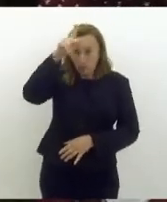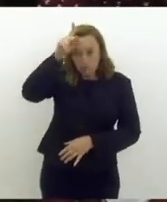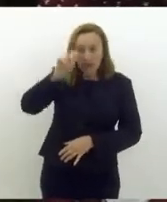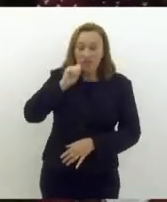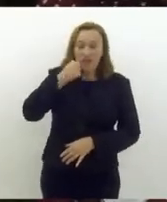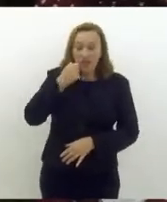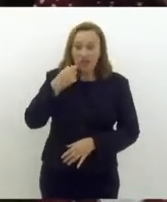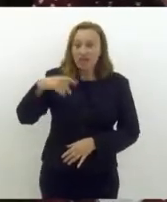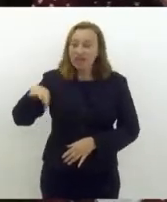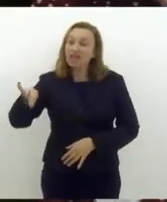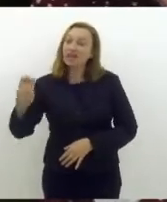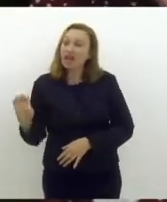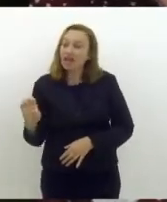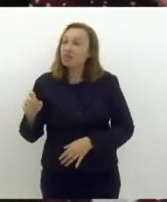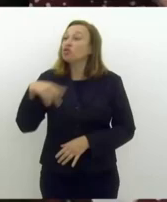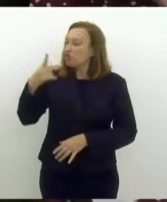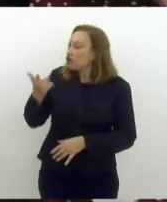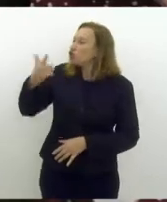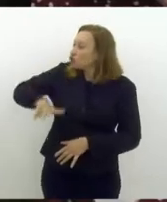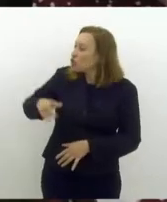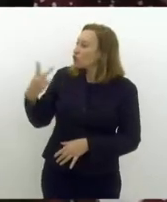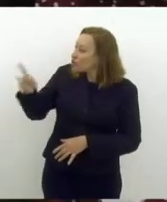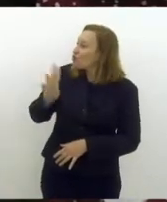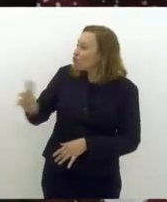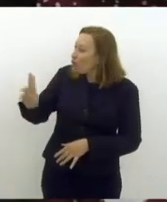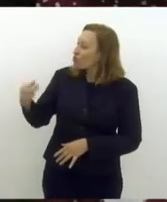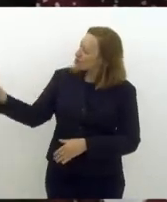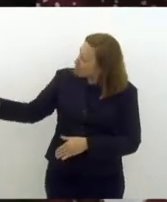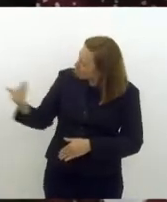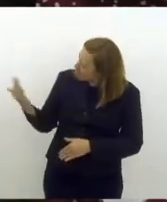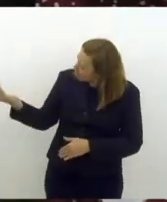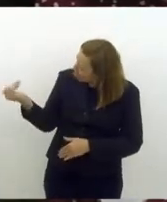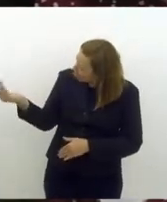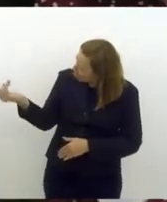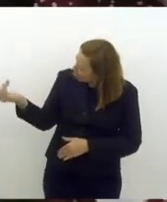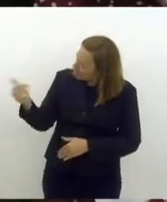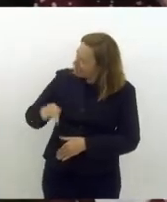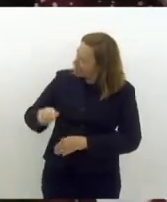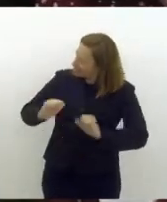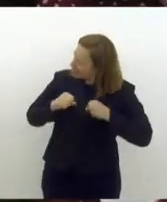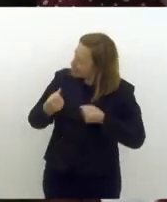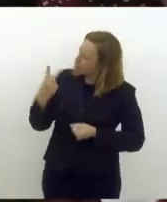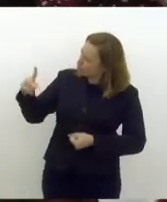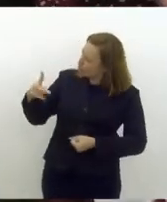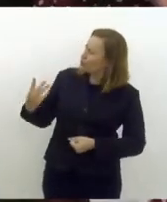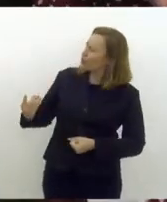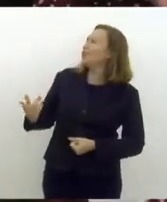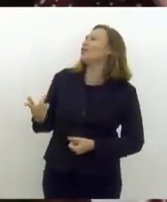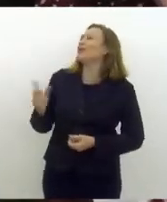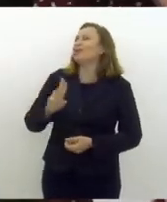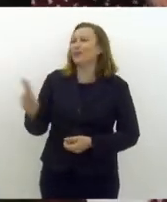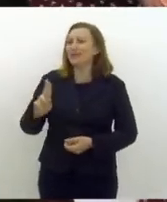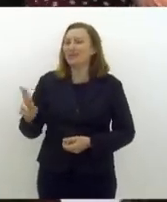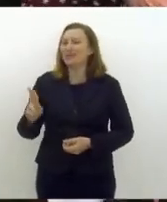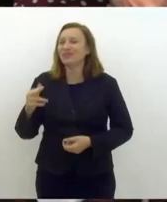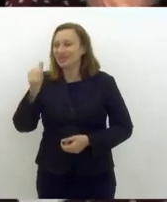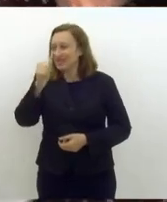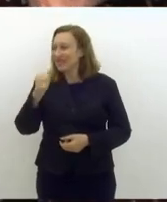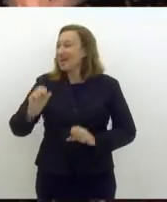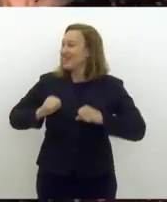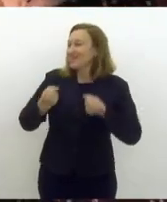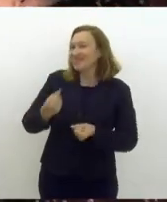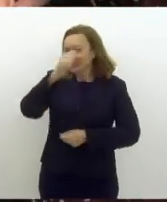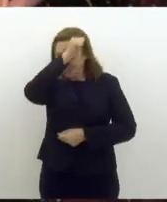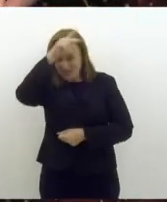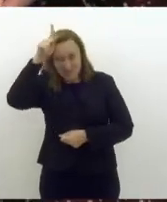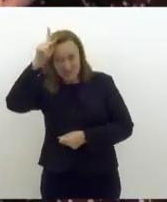Schneider estou citando o nome de vossa excelência para que possa vir defender ou seu patrão ou a si próprio no